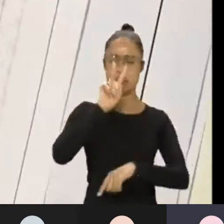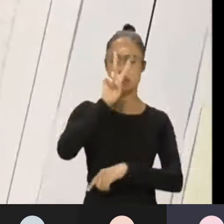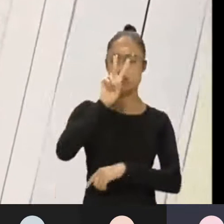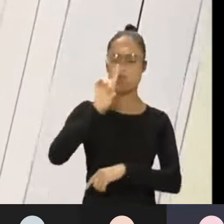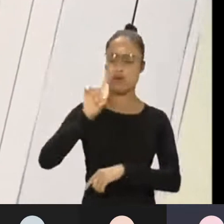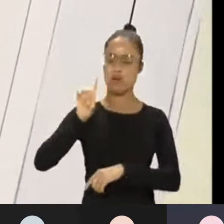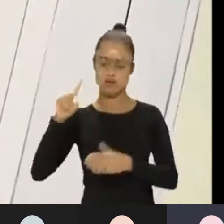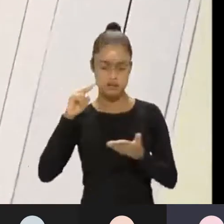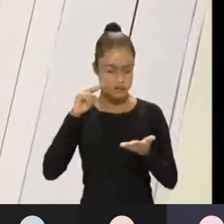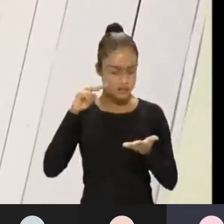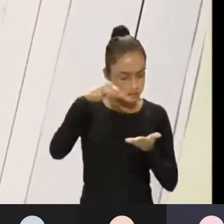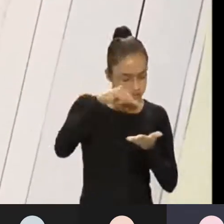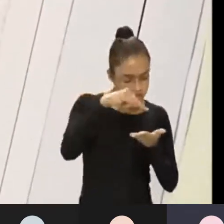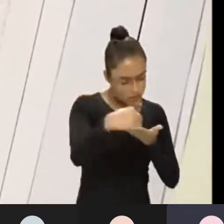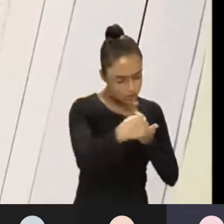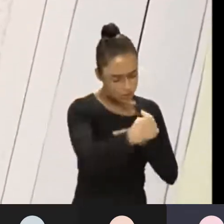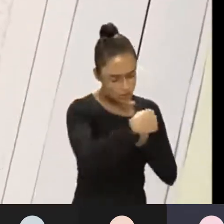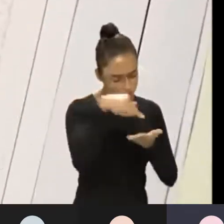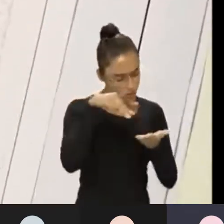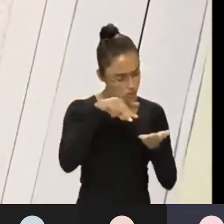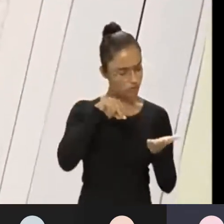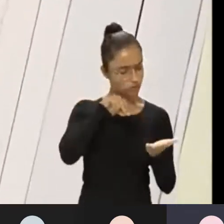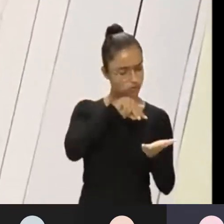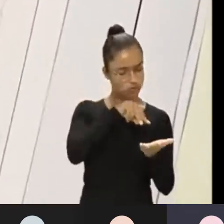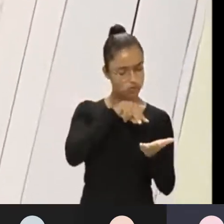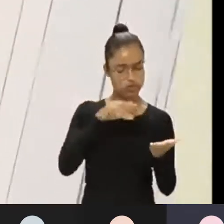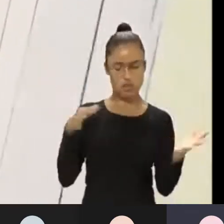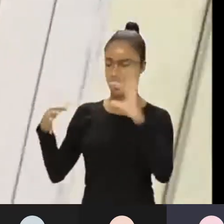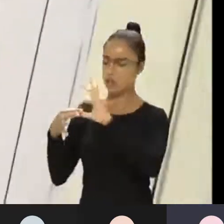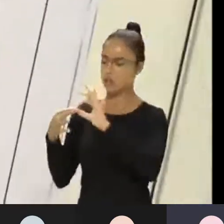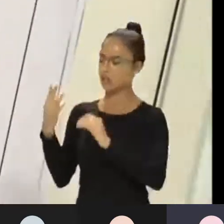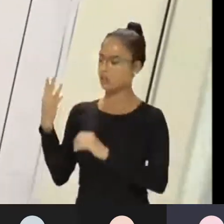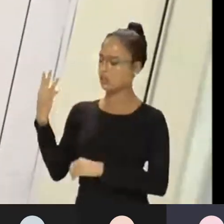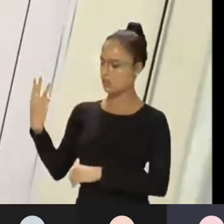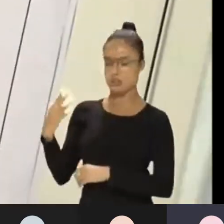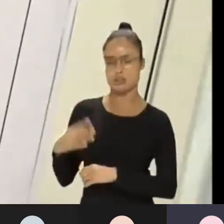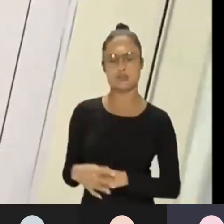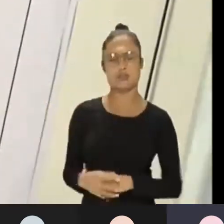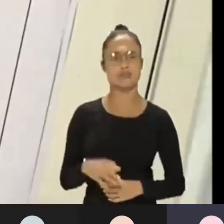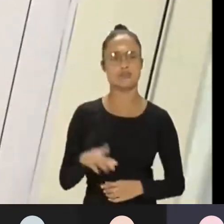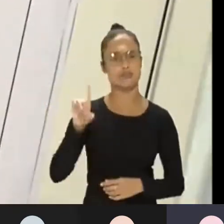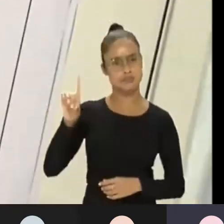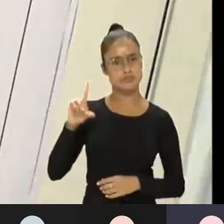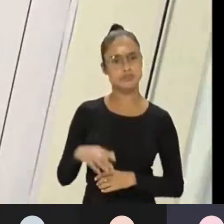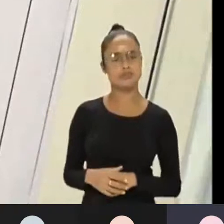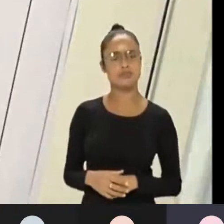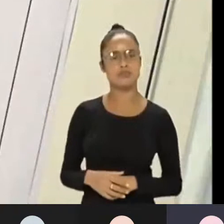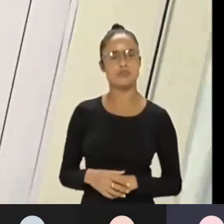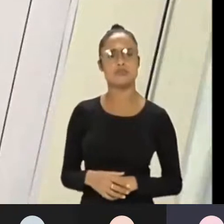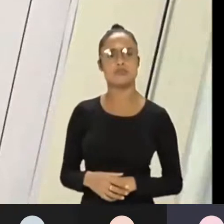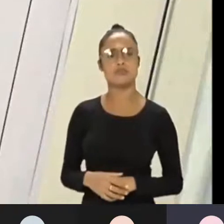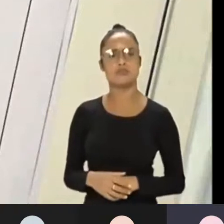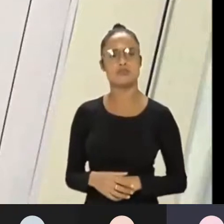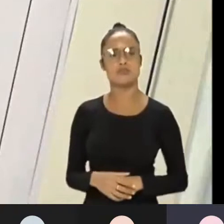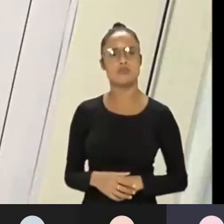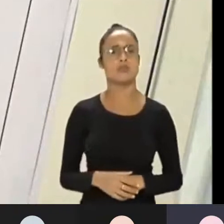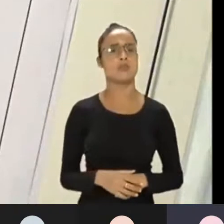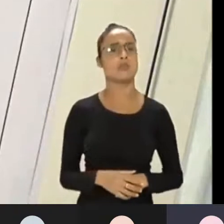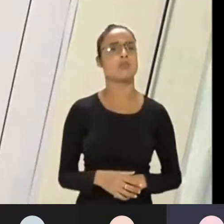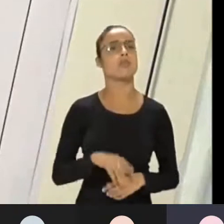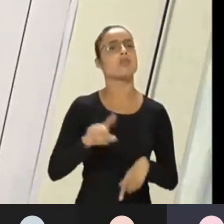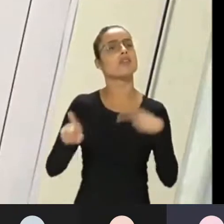2D e eu tenho que associar esse 2D com o 3D. Bom, Depois, o próximo passo foi tirar a